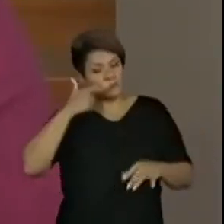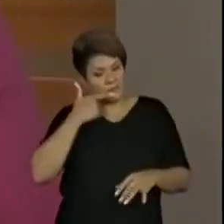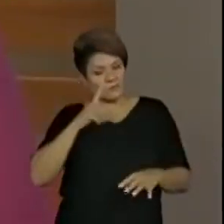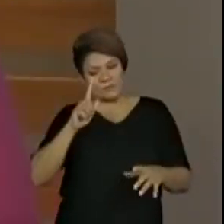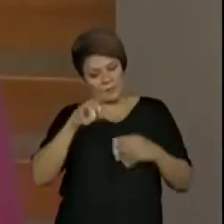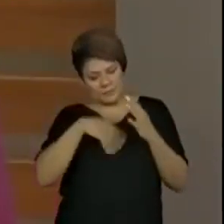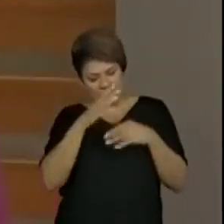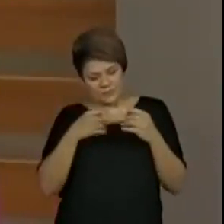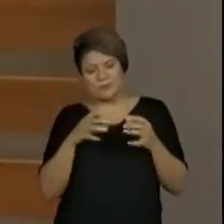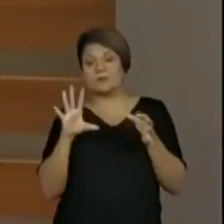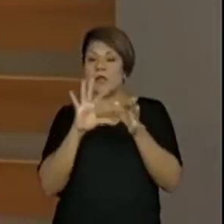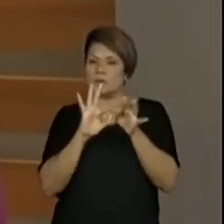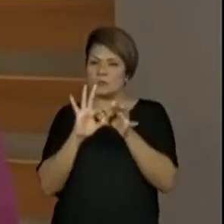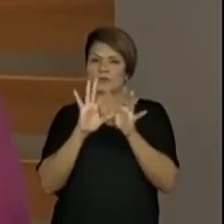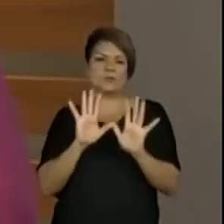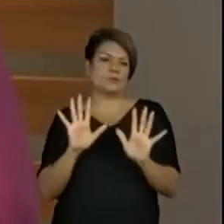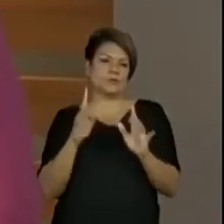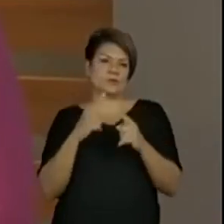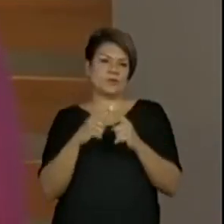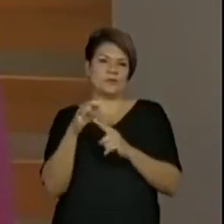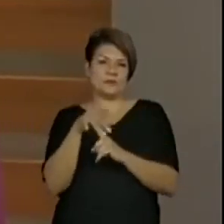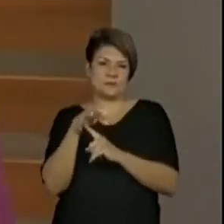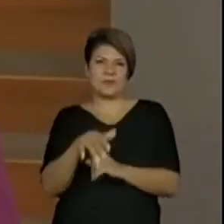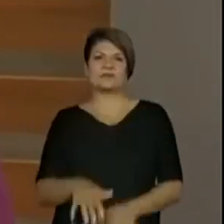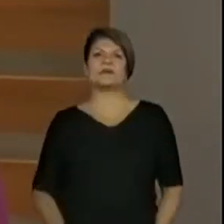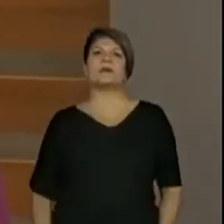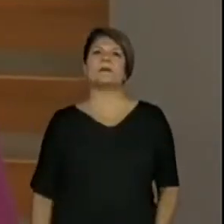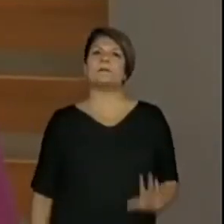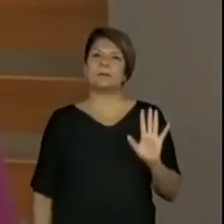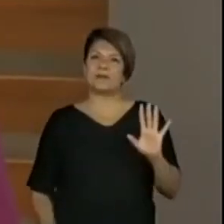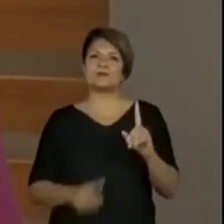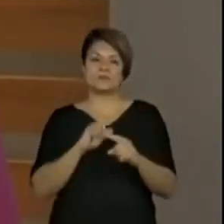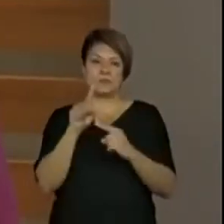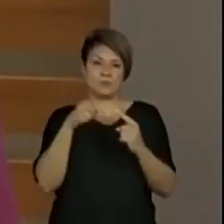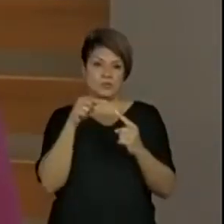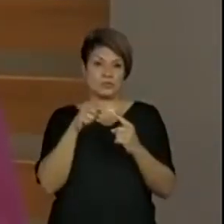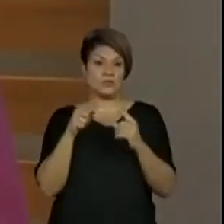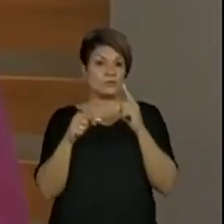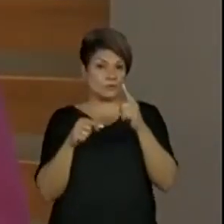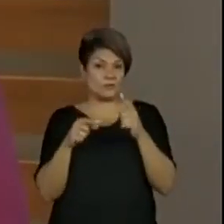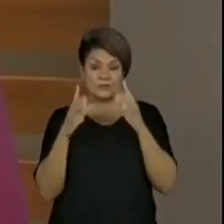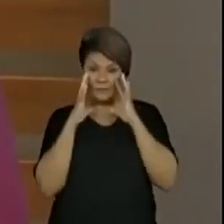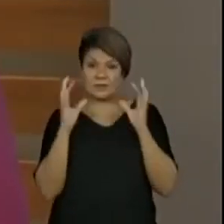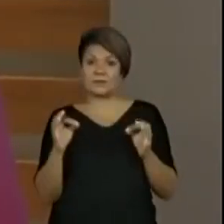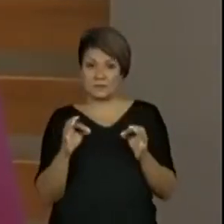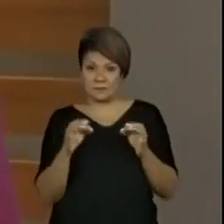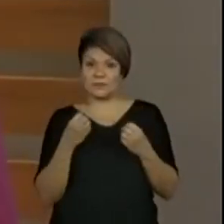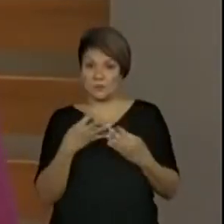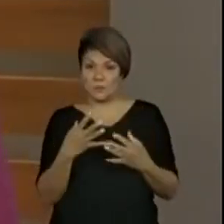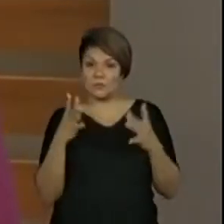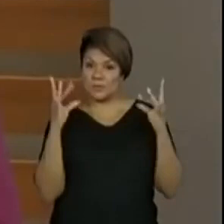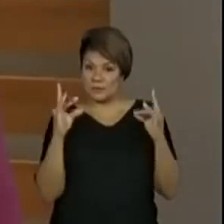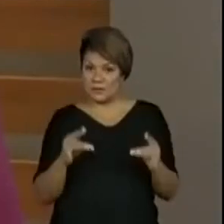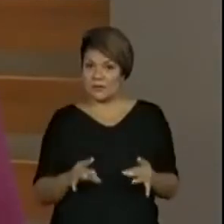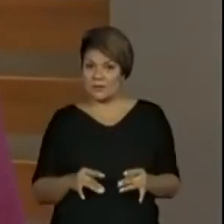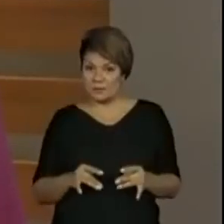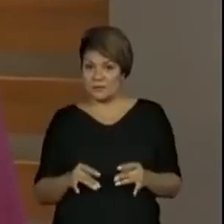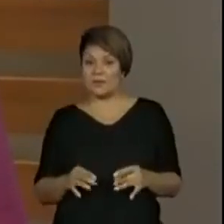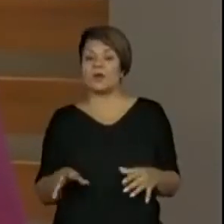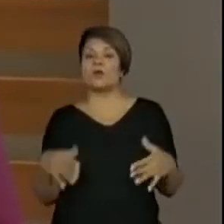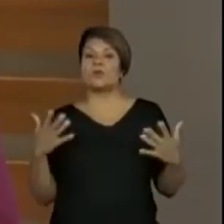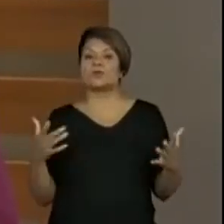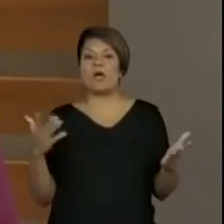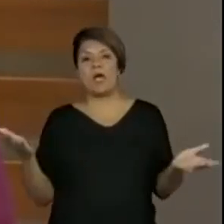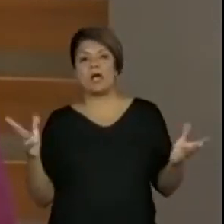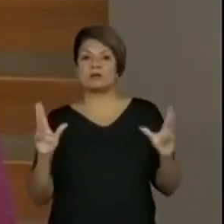está bagunçada, está harmonioso, porque é a natureza. Mas o objetivo é esse, que vocês fiquem atentos, tá, professores? Quando vocês falam aí,